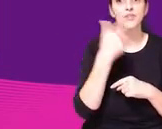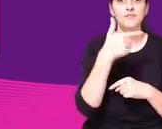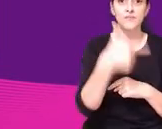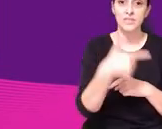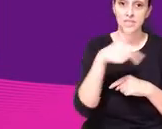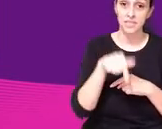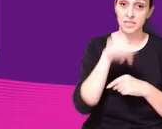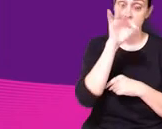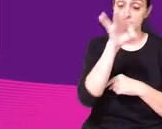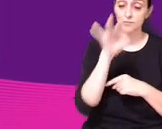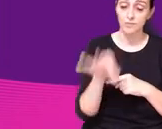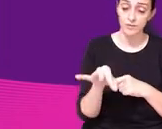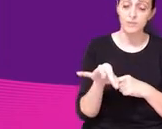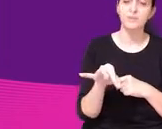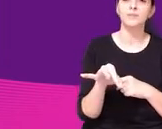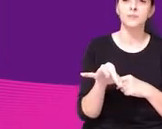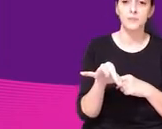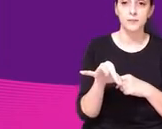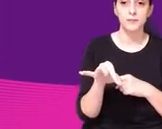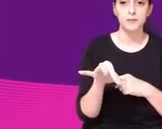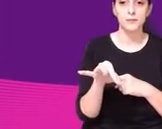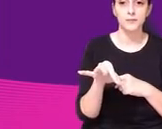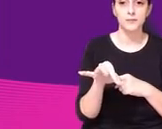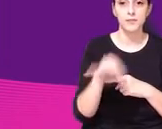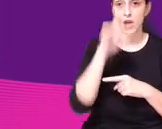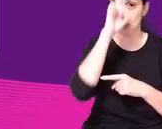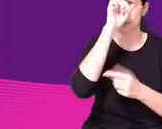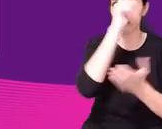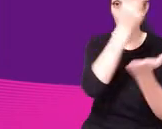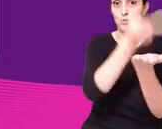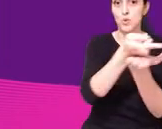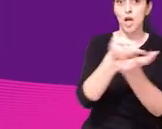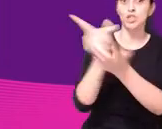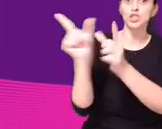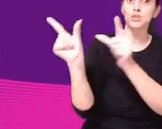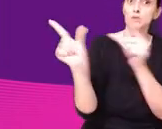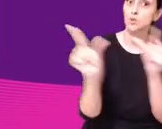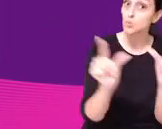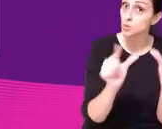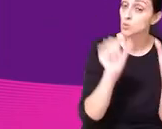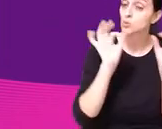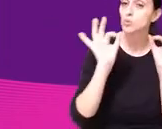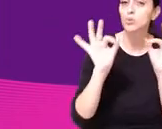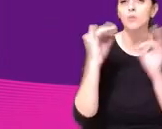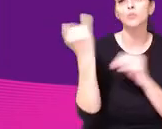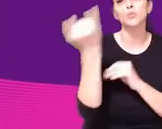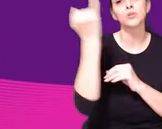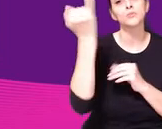27% de hospitalizações, o que é muito importante,